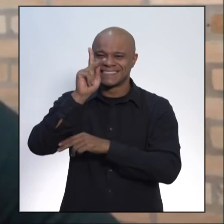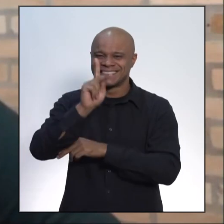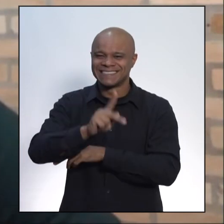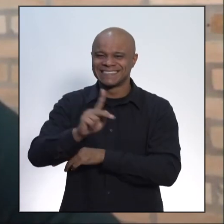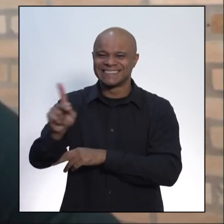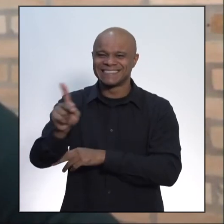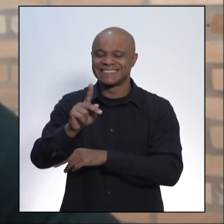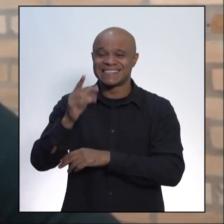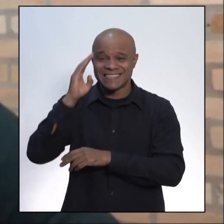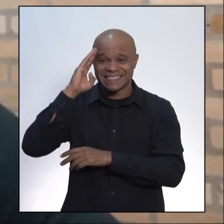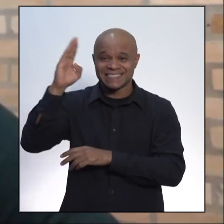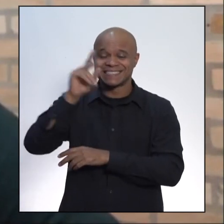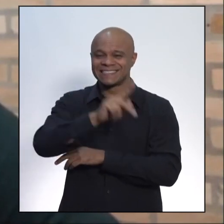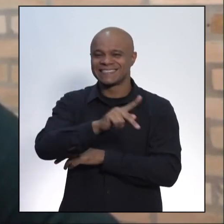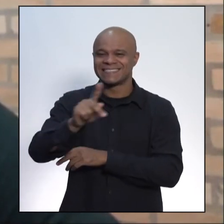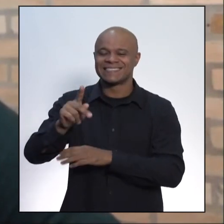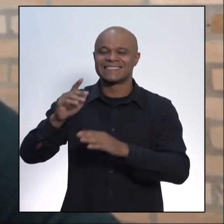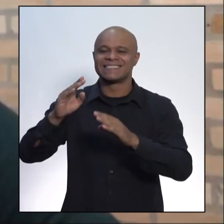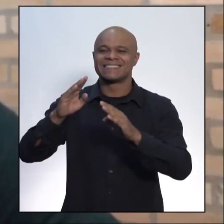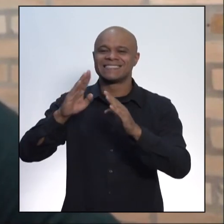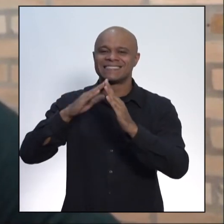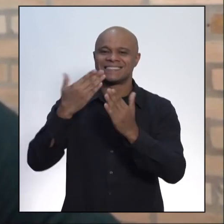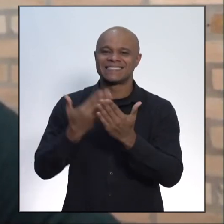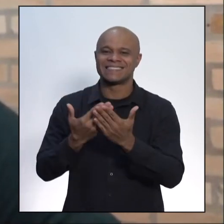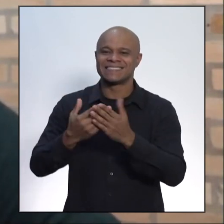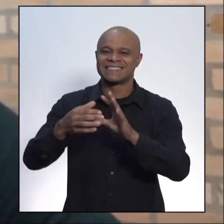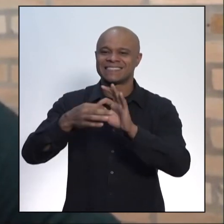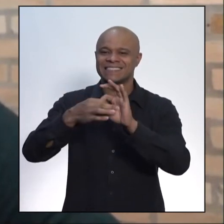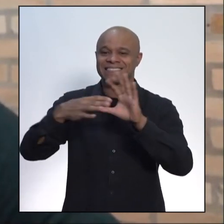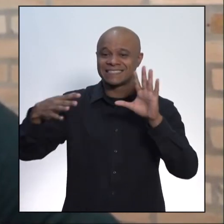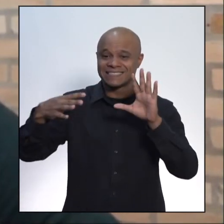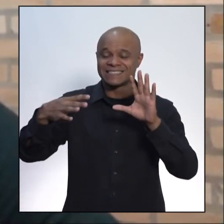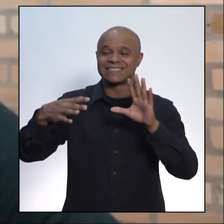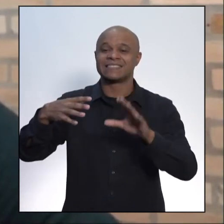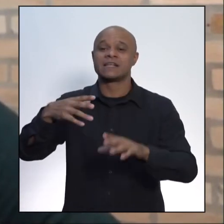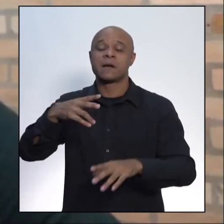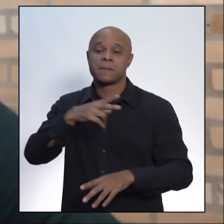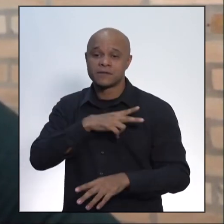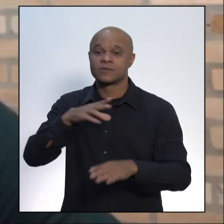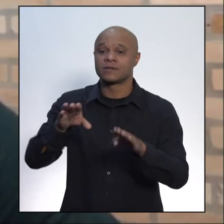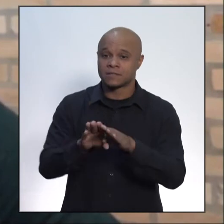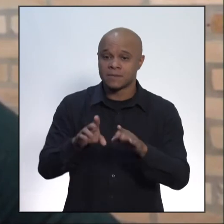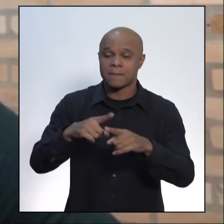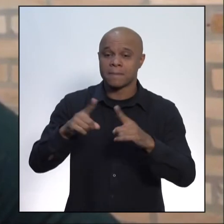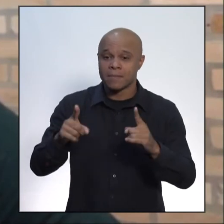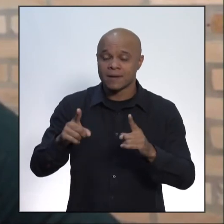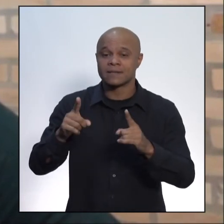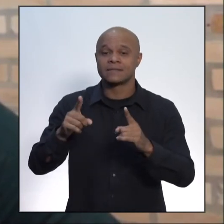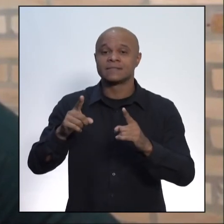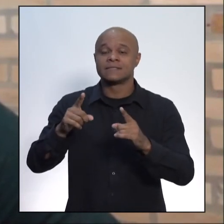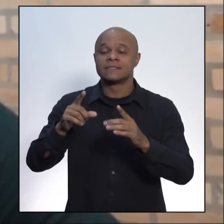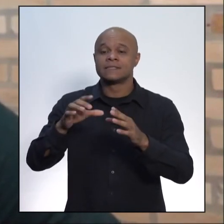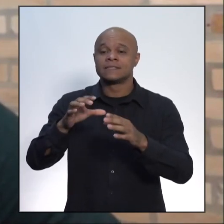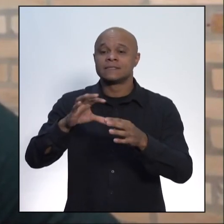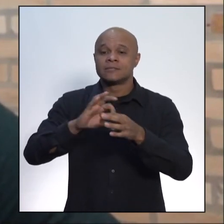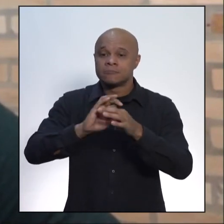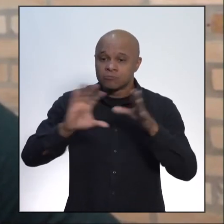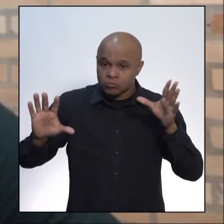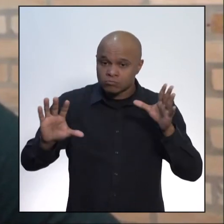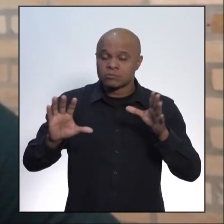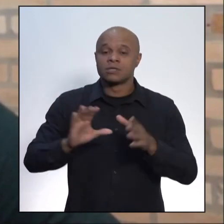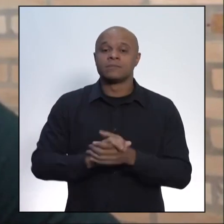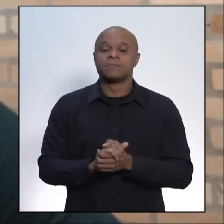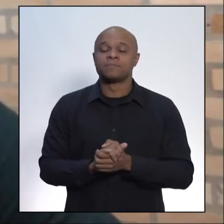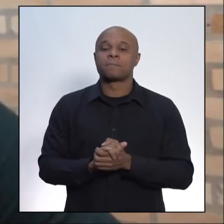professor, principalmente do professor de escola pública. Claro que eu também valorizo muito o professor de uma escola particular, mas o professor de escola pública,